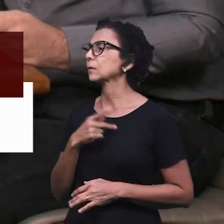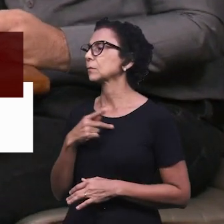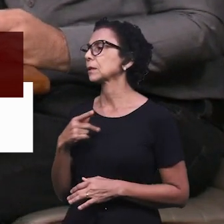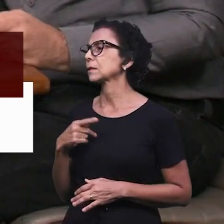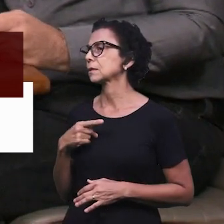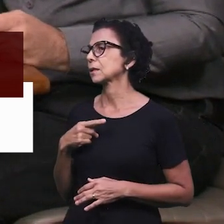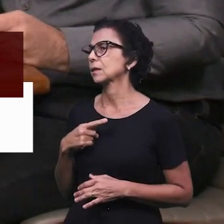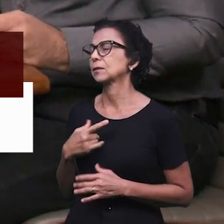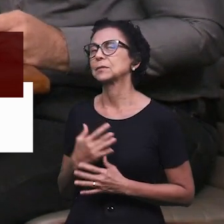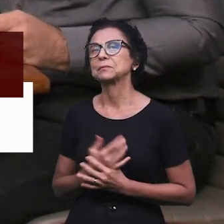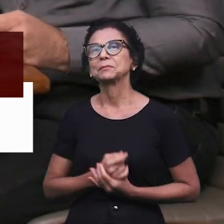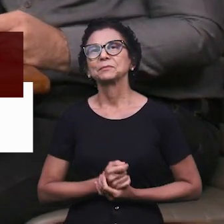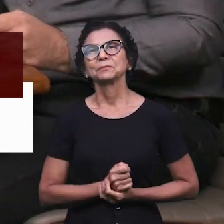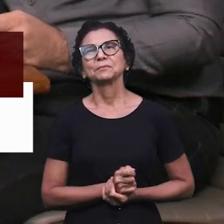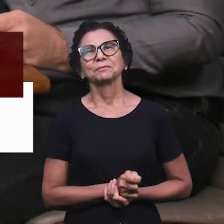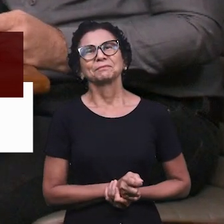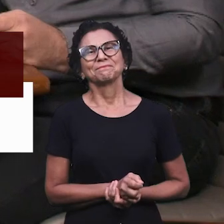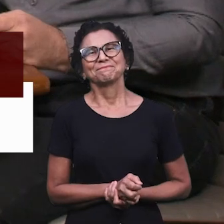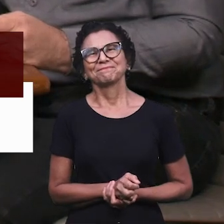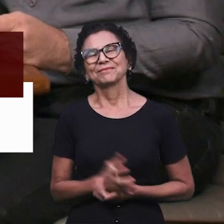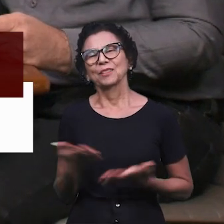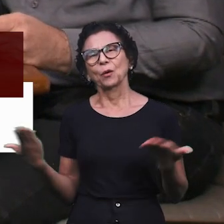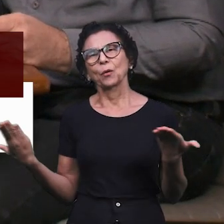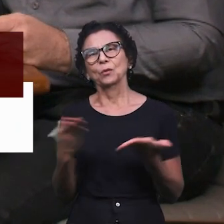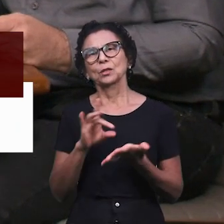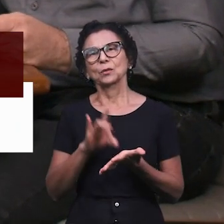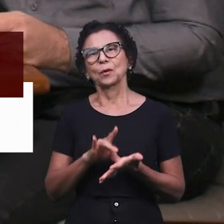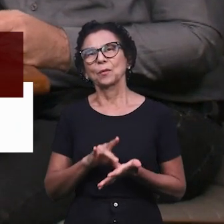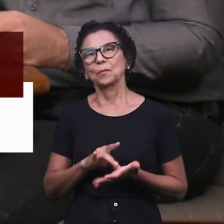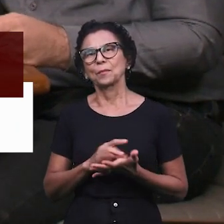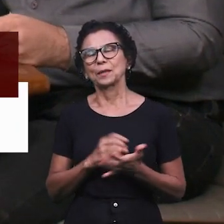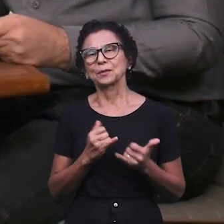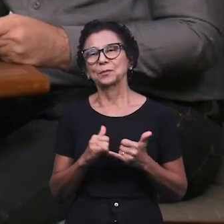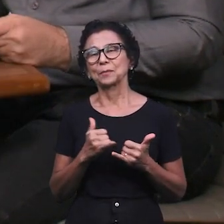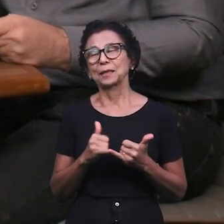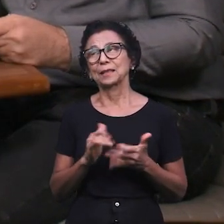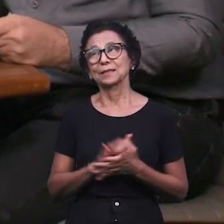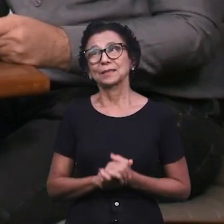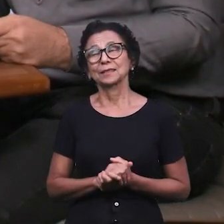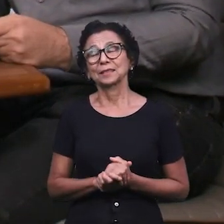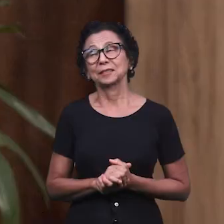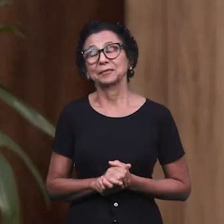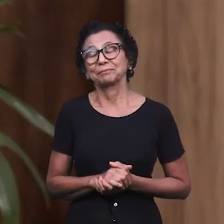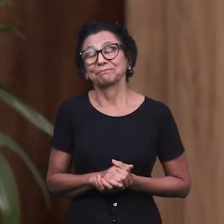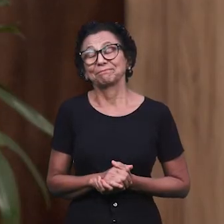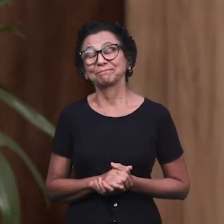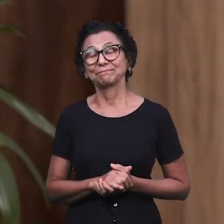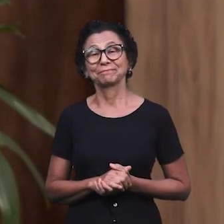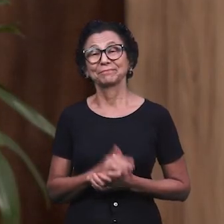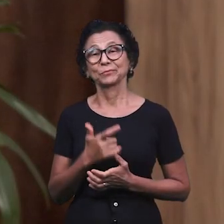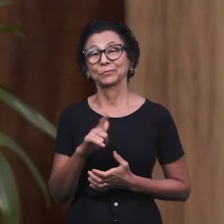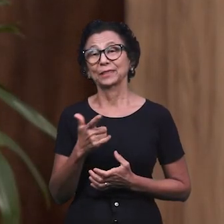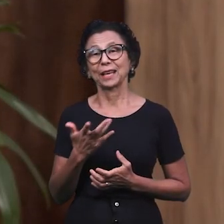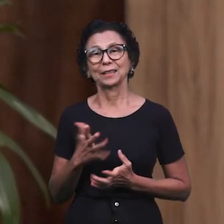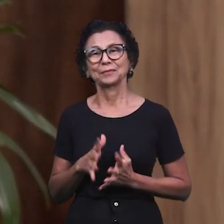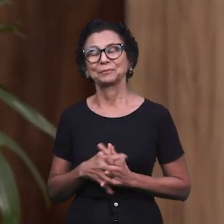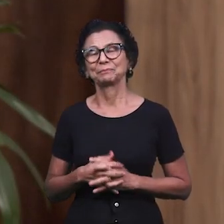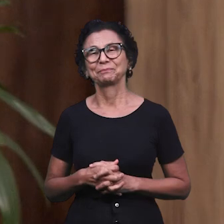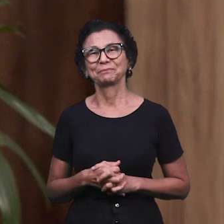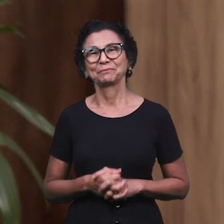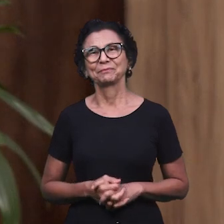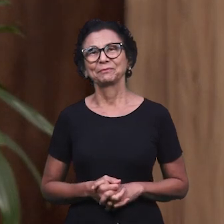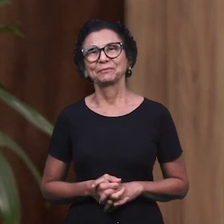assim, para o nosso dia a dia, isso parece ser uma coisa longe da nossa realidade. Parece ser uma coisa longe da nossa realidade, mas nós temos